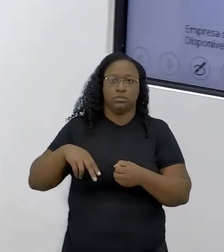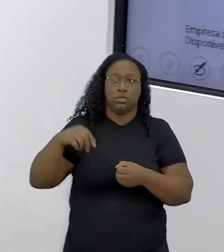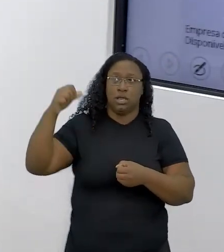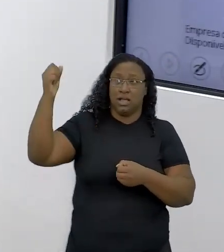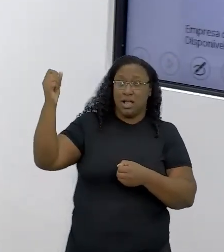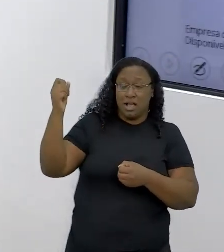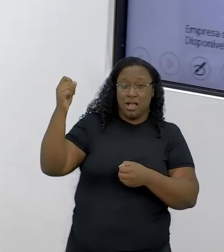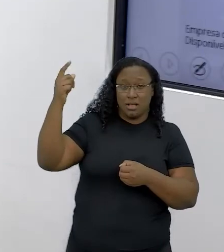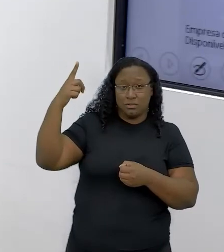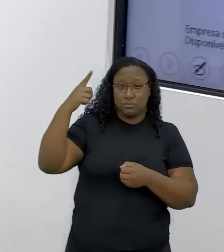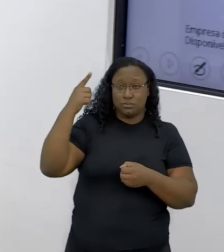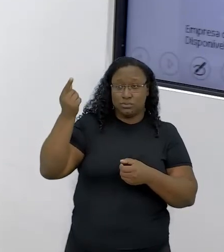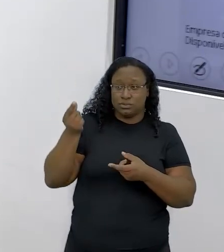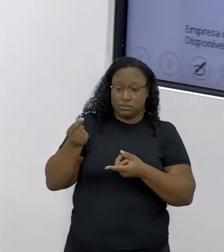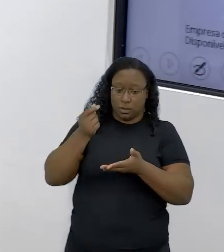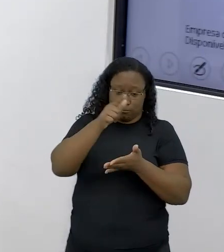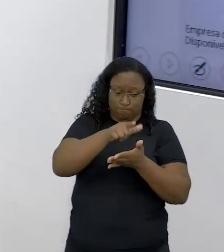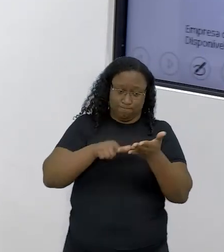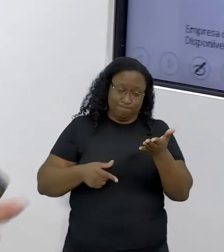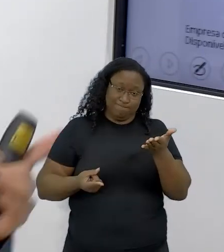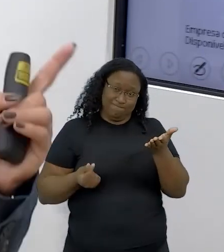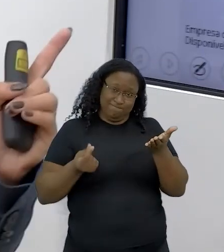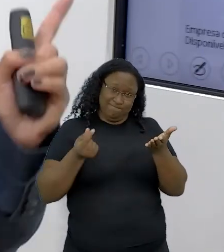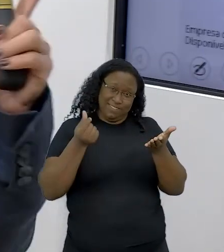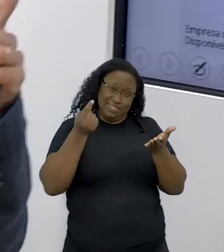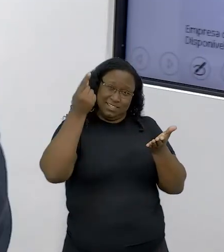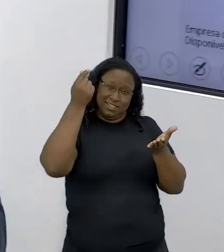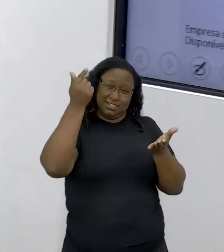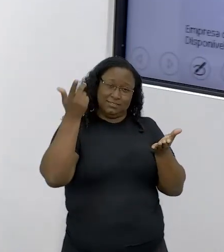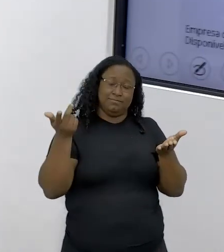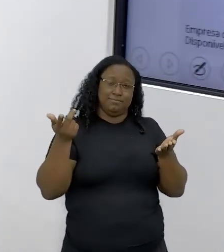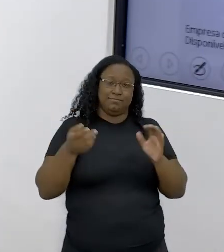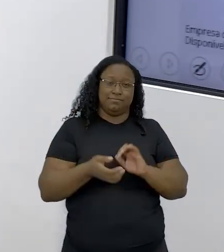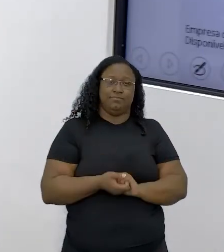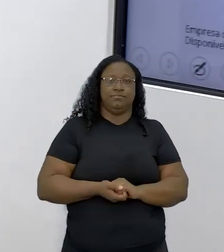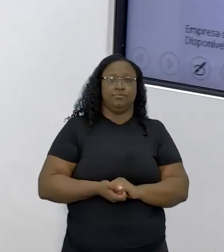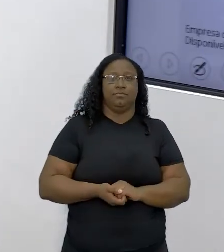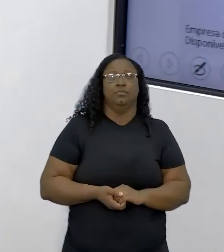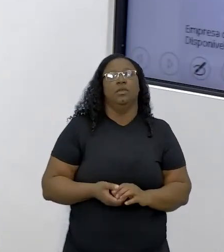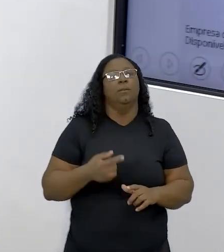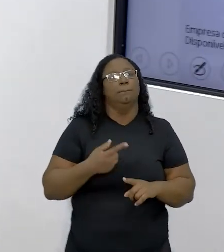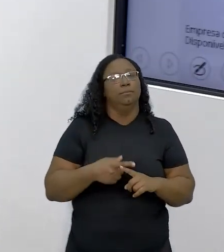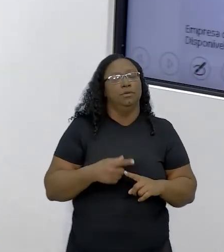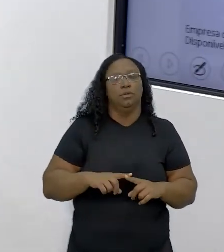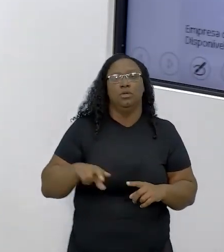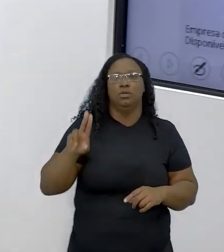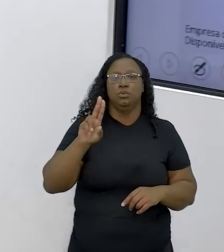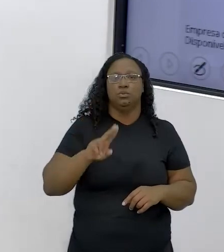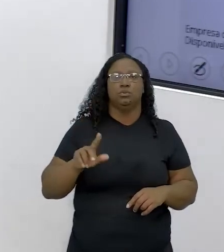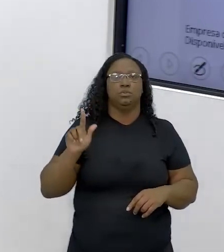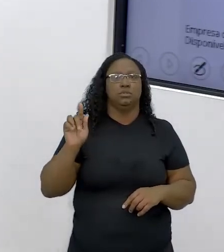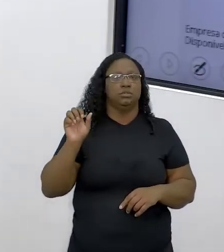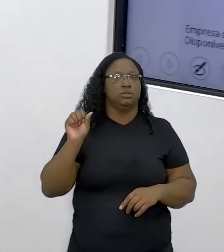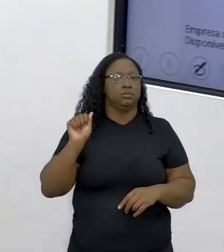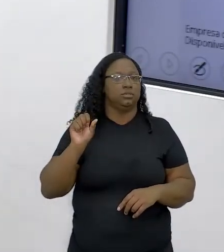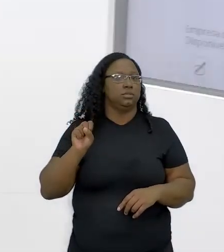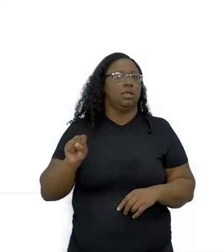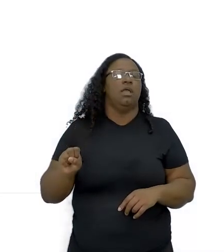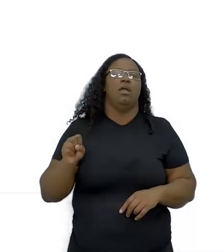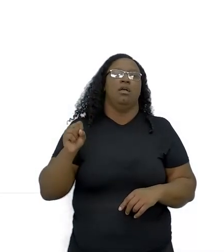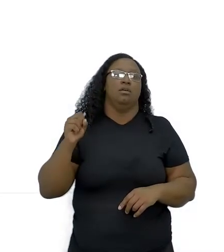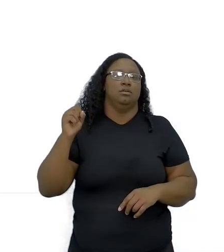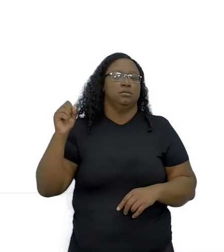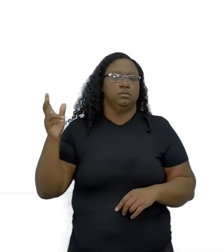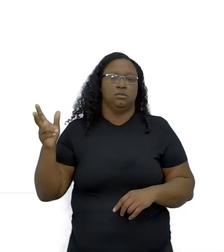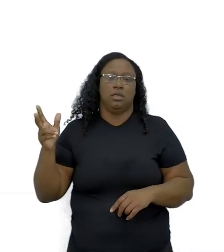mais caro quando a gente usa as termoelétricas, porque as termoelétricas, nossa, têm usado aí gás natural e carvão